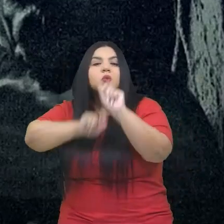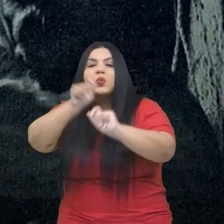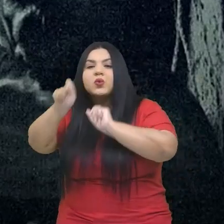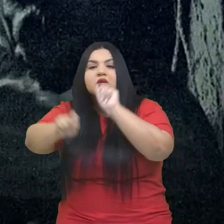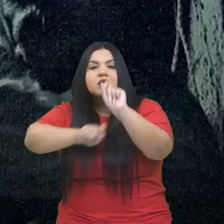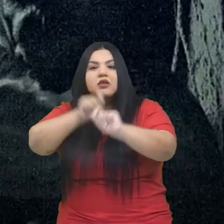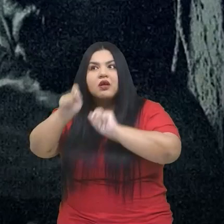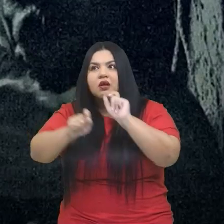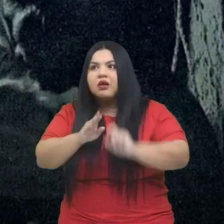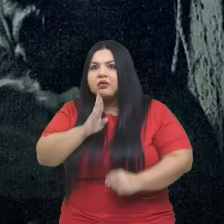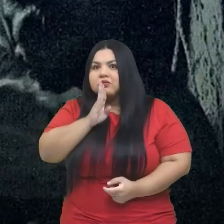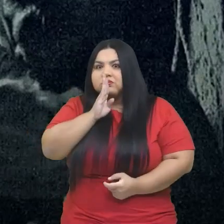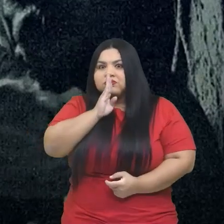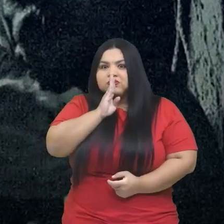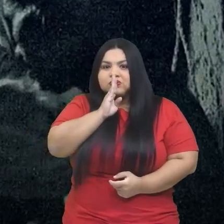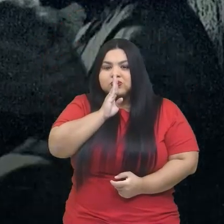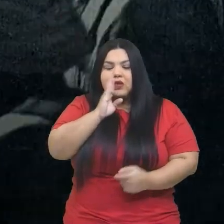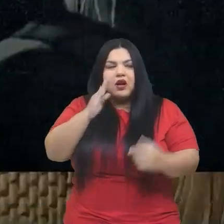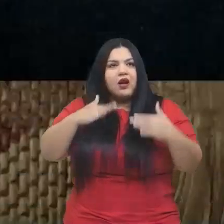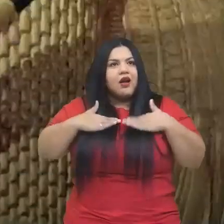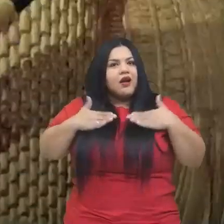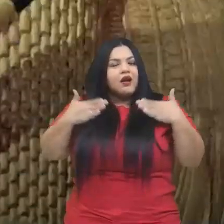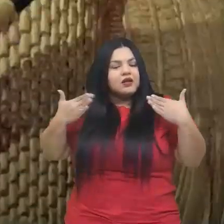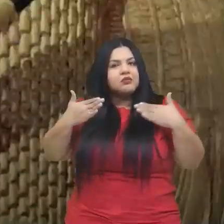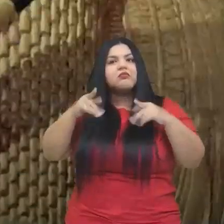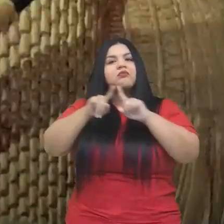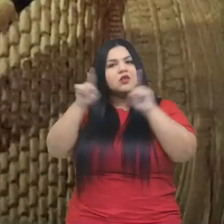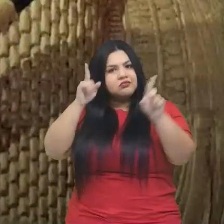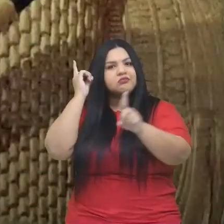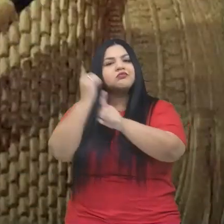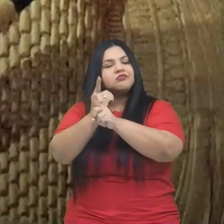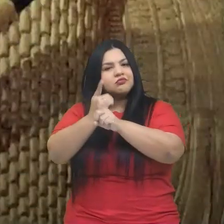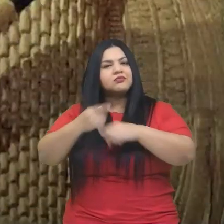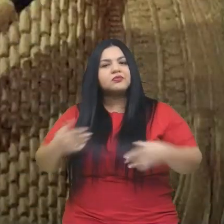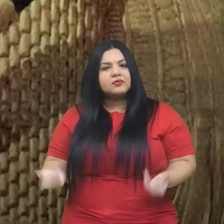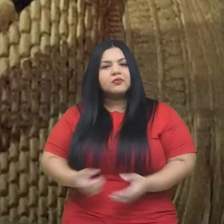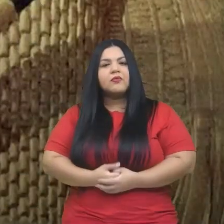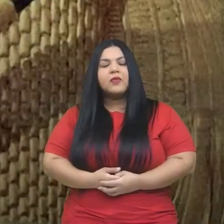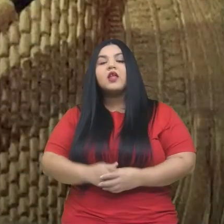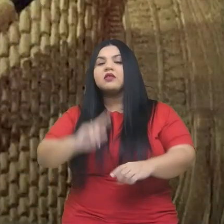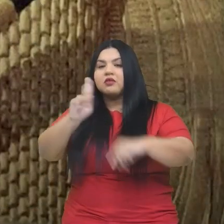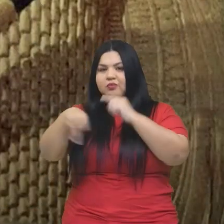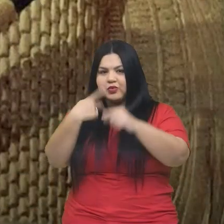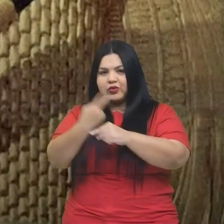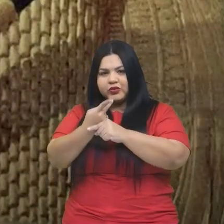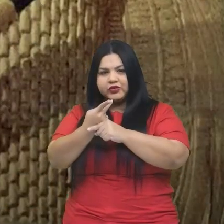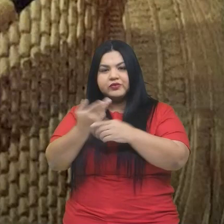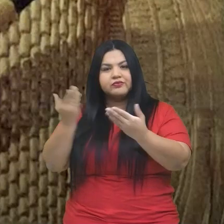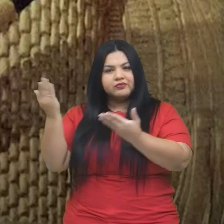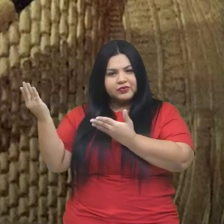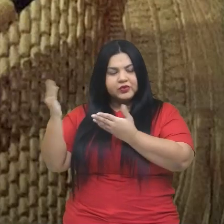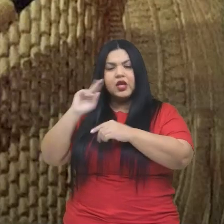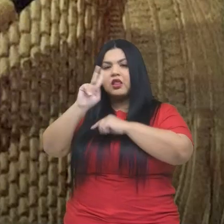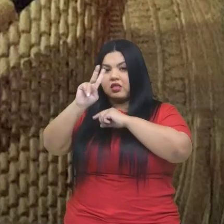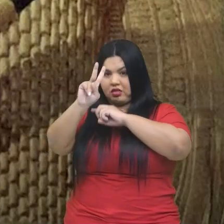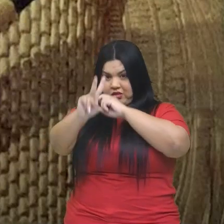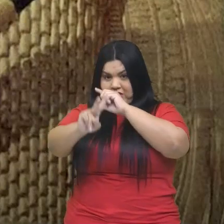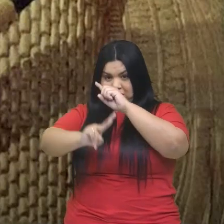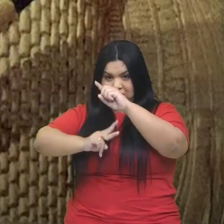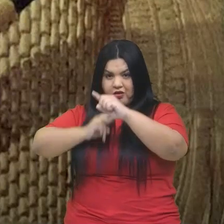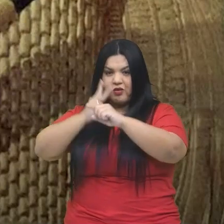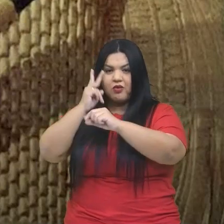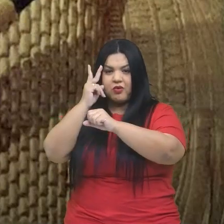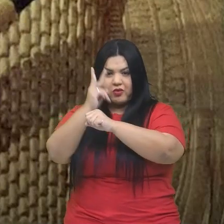mudos, espantados, mas descobriram ali. Aí, em seguida, olha só, depois de 2 anos